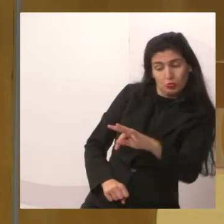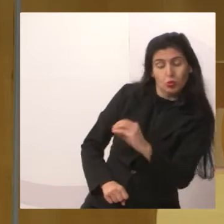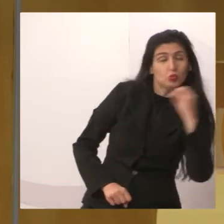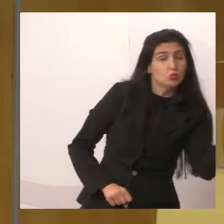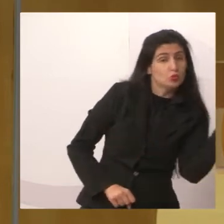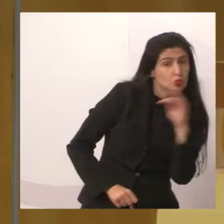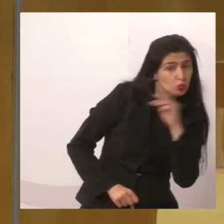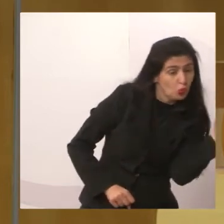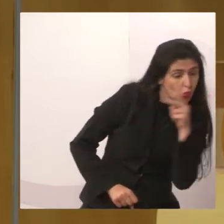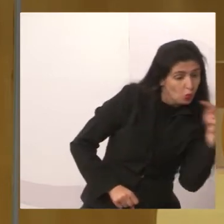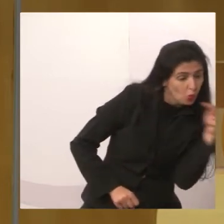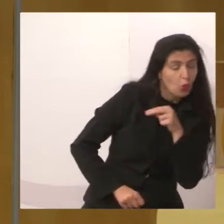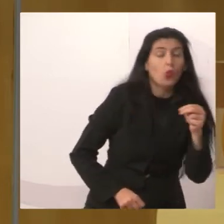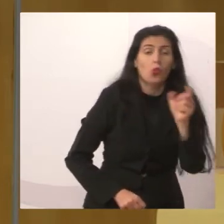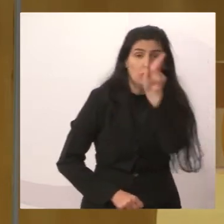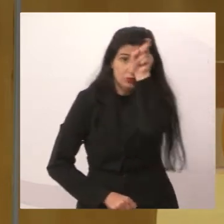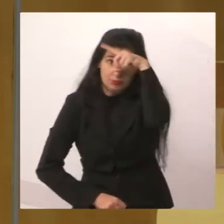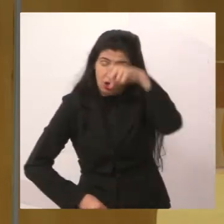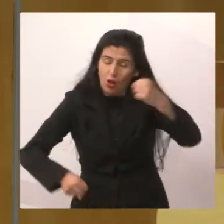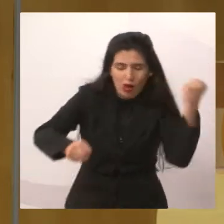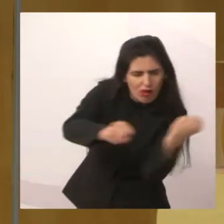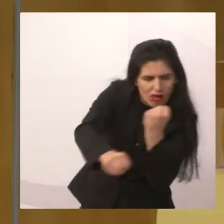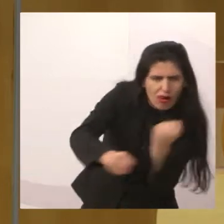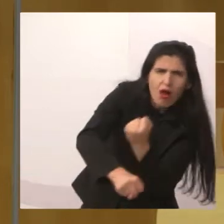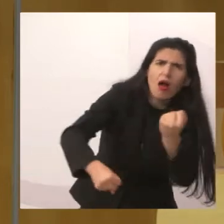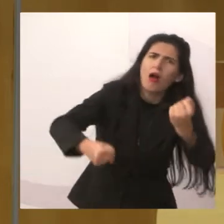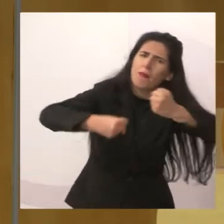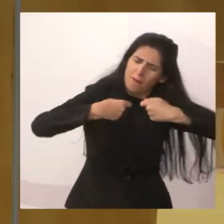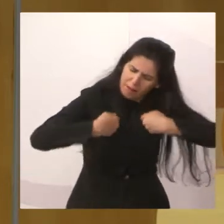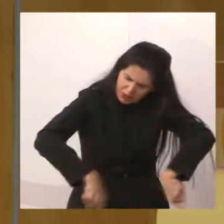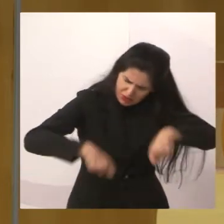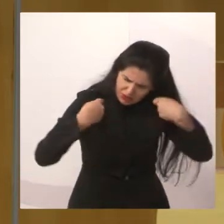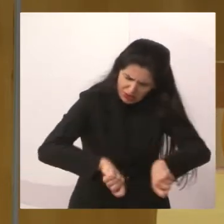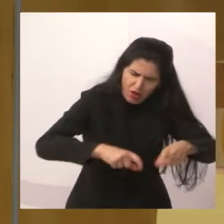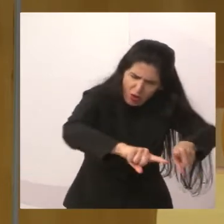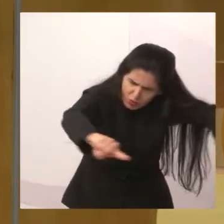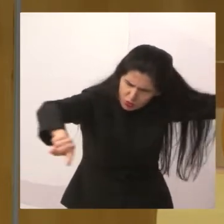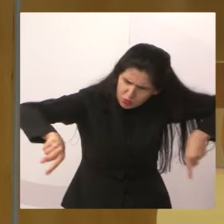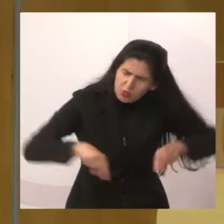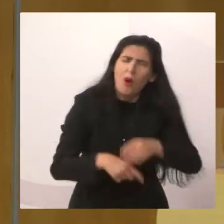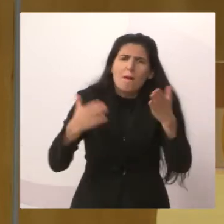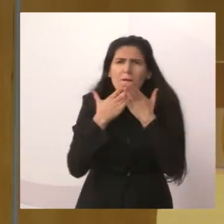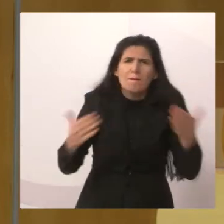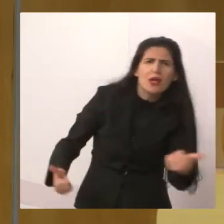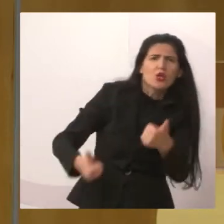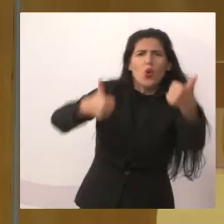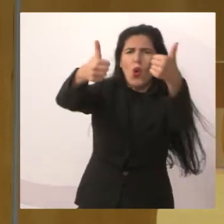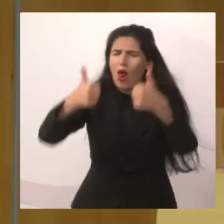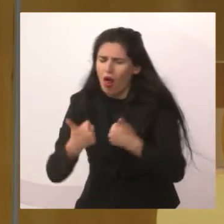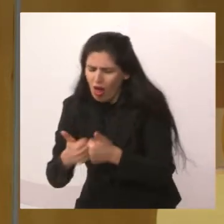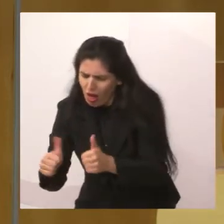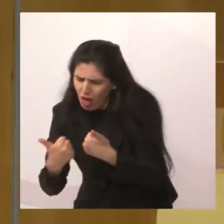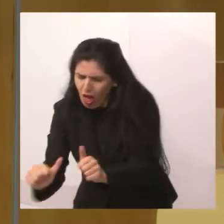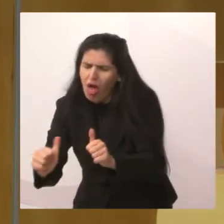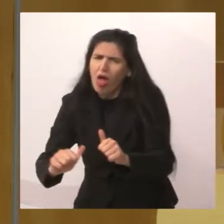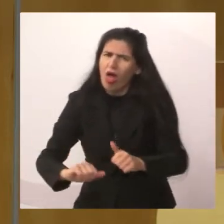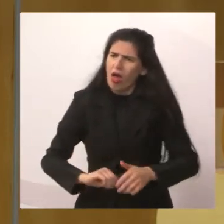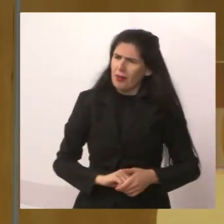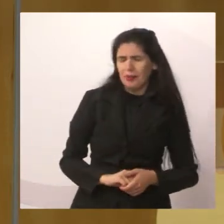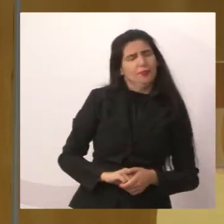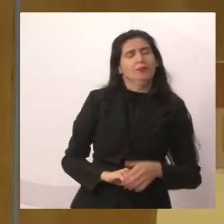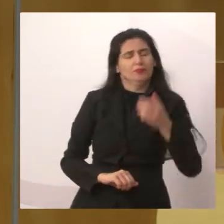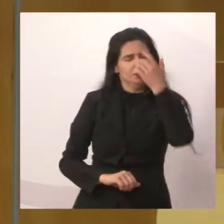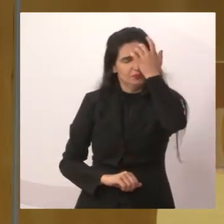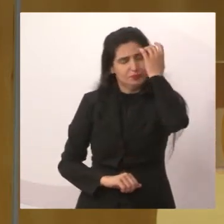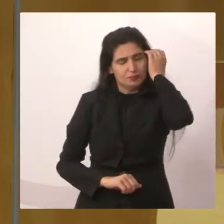possa atender as pessoas que precisam ser socorridas na saúde, melhoria no transporte público, tal qual foi realizado